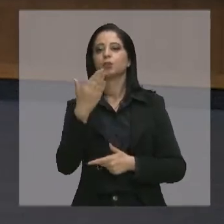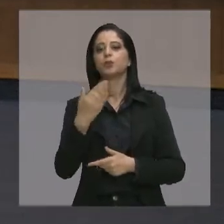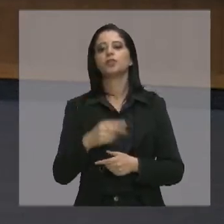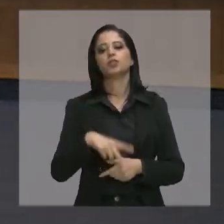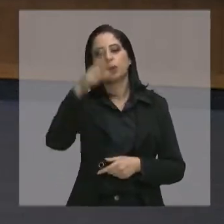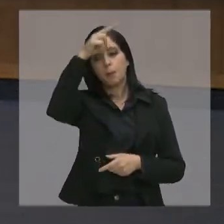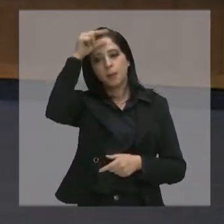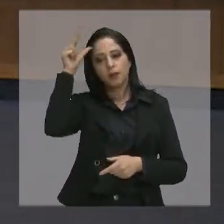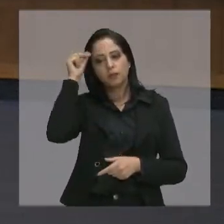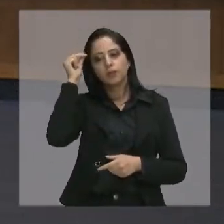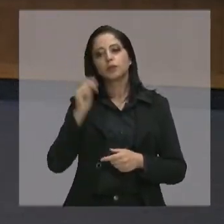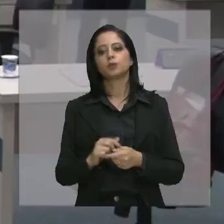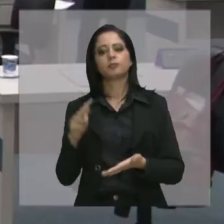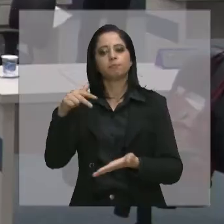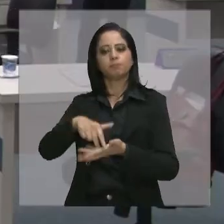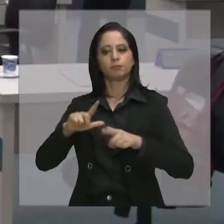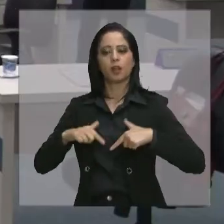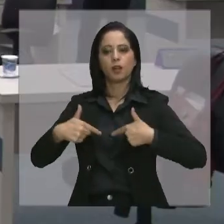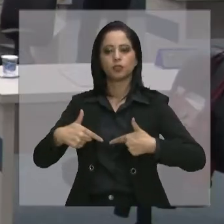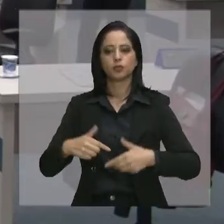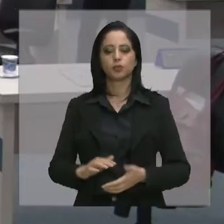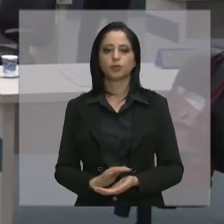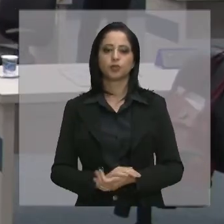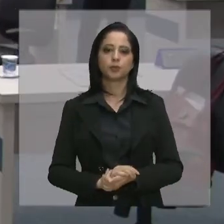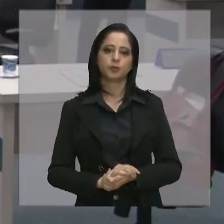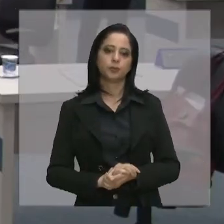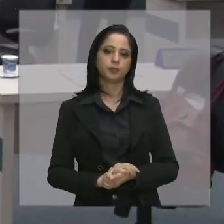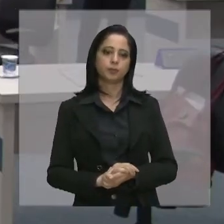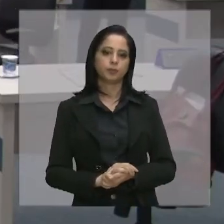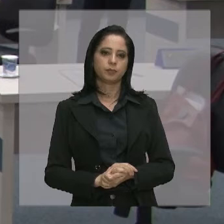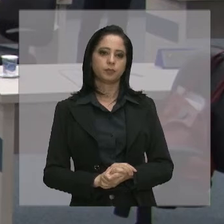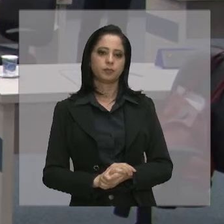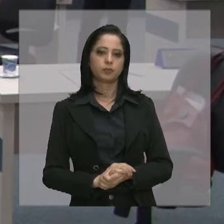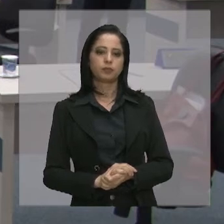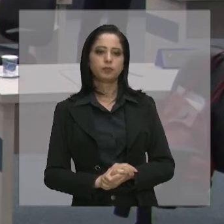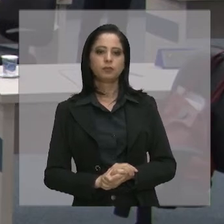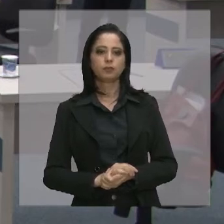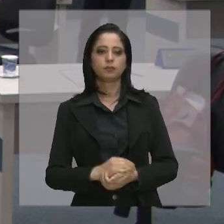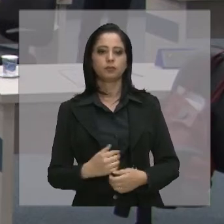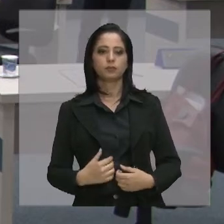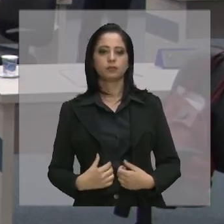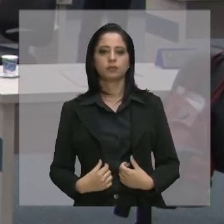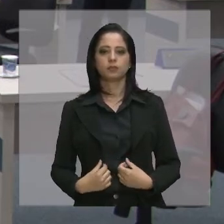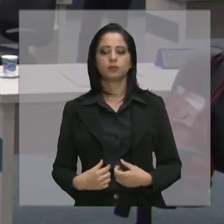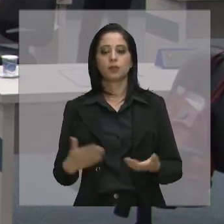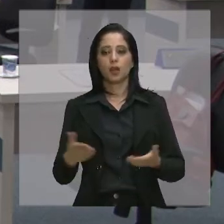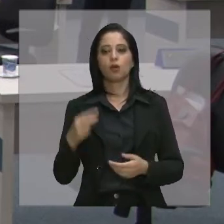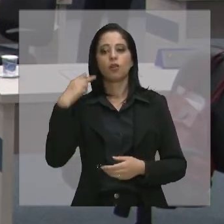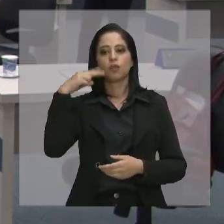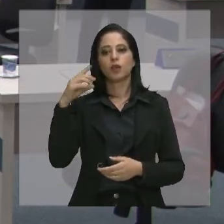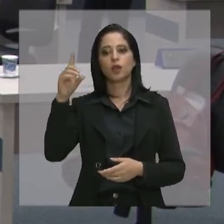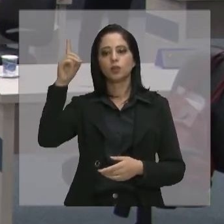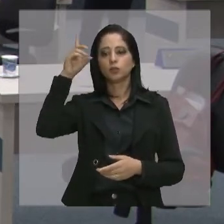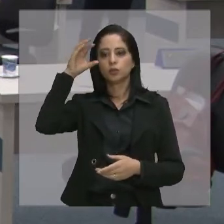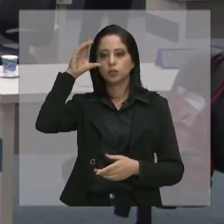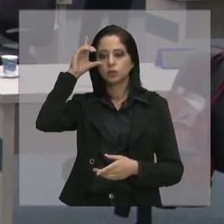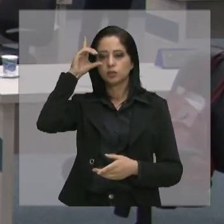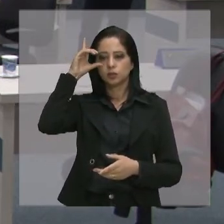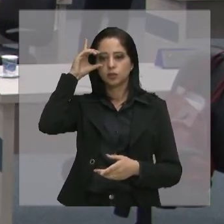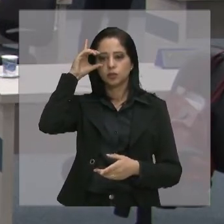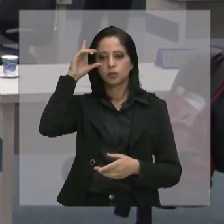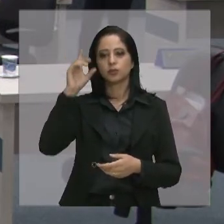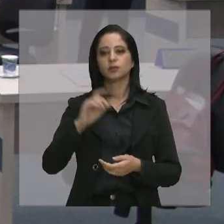questão. Deixar, então, com a palavra a vereadora Dulce Rita.